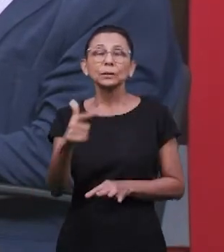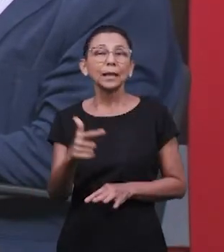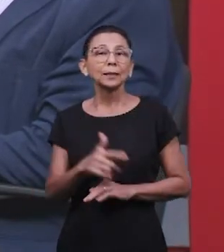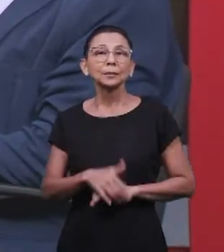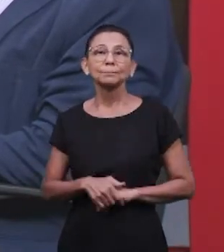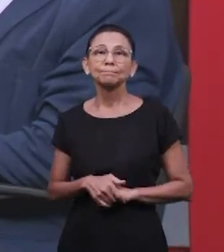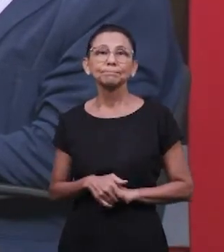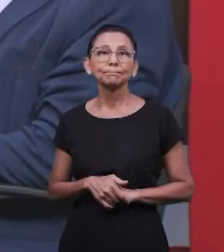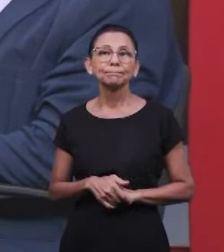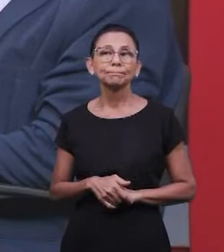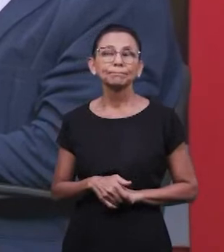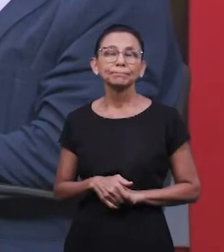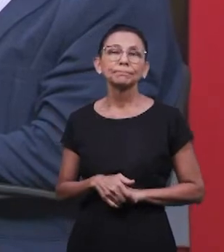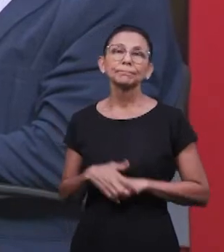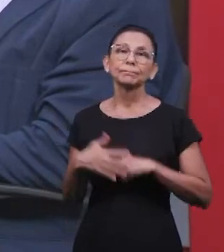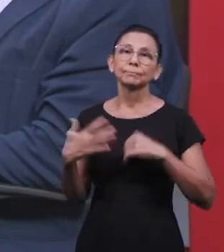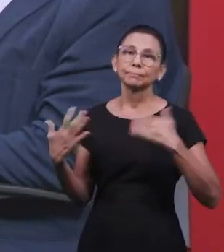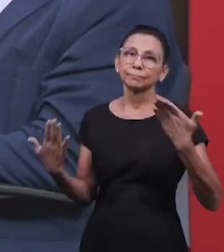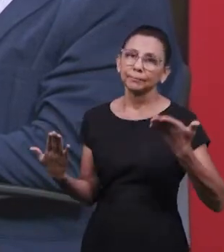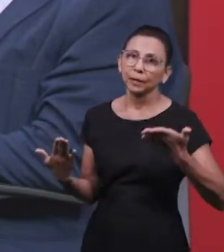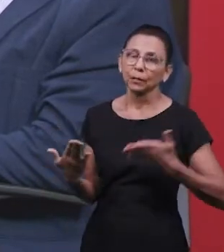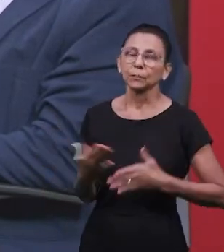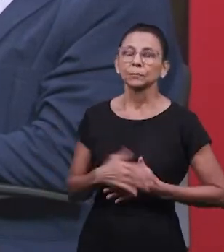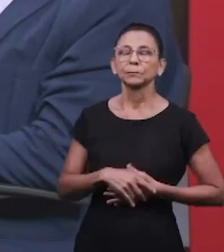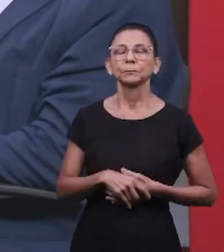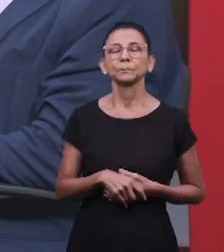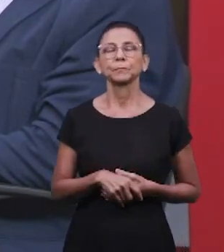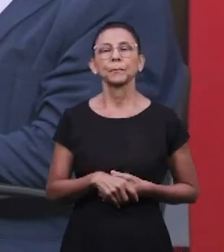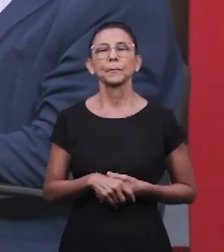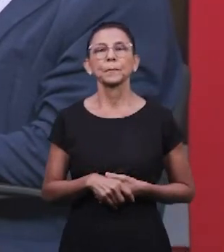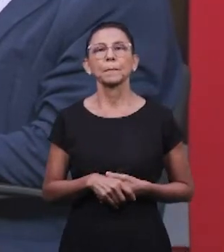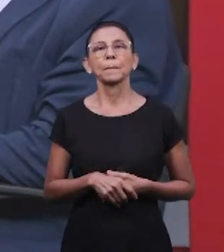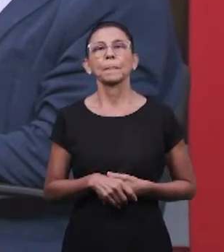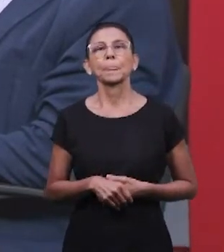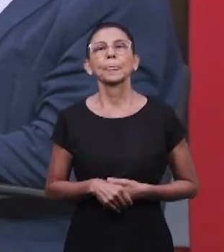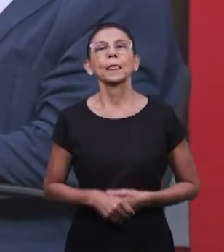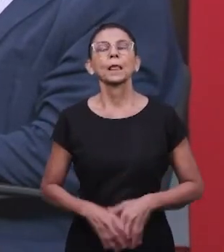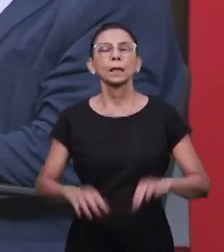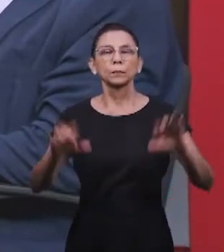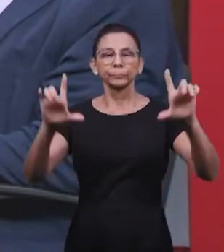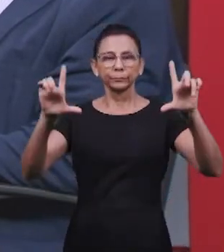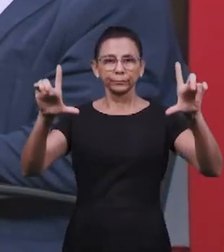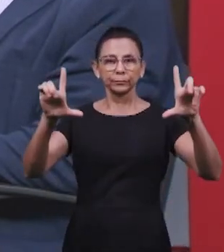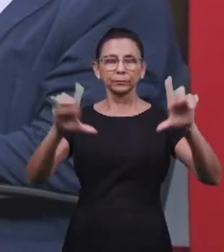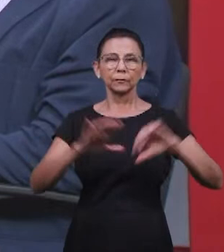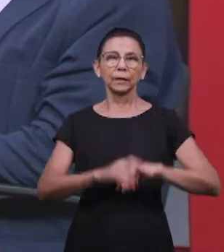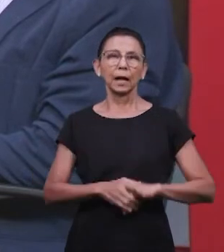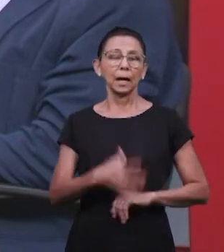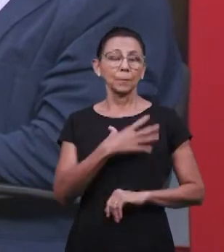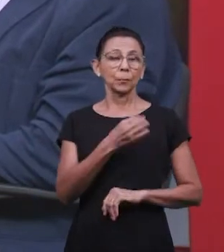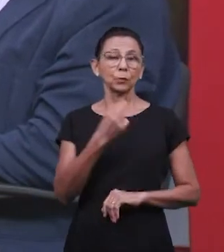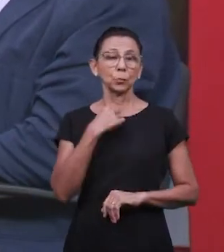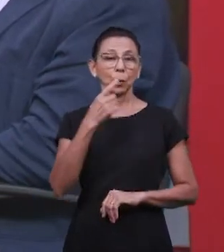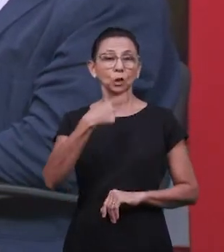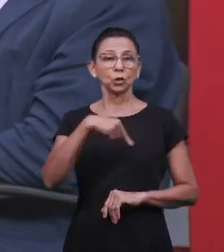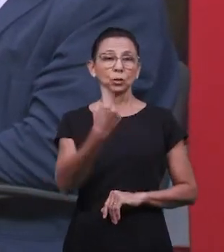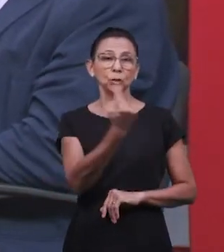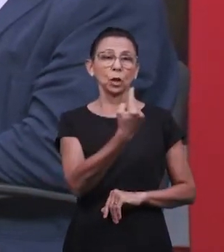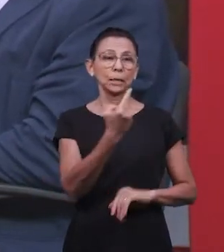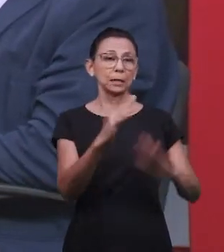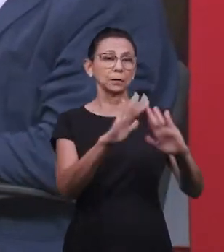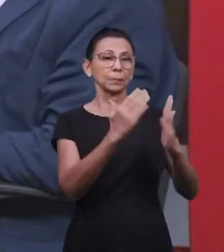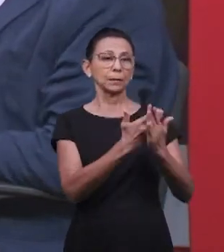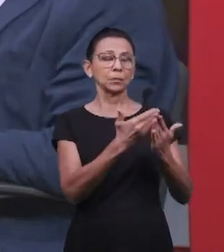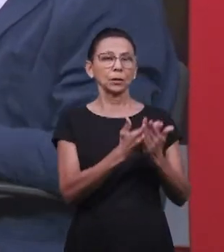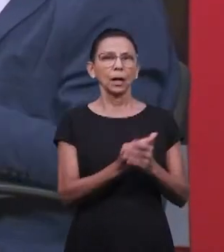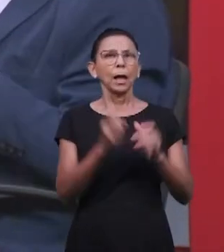muito dificilmente fazerem as coisas, mas deixa nas telas. Aqui também tem um mundo muito perigoso. E aí, quais recursos